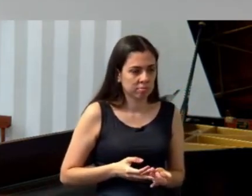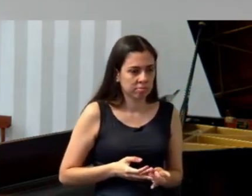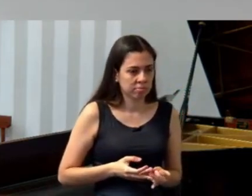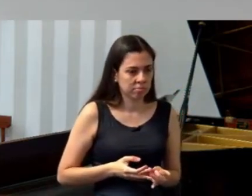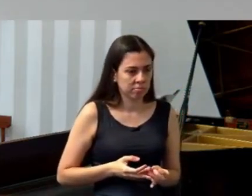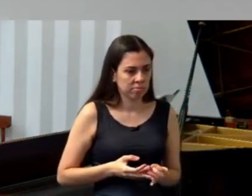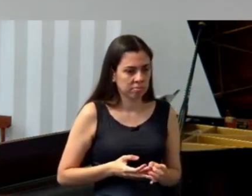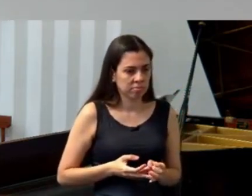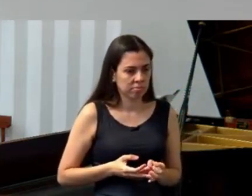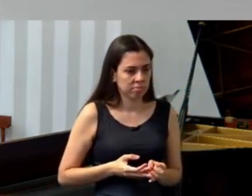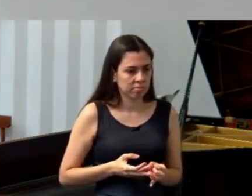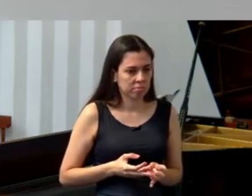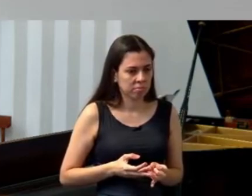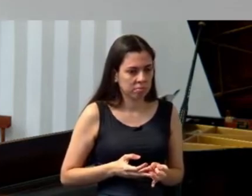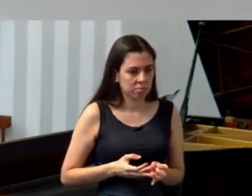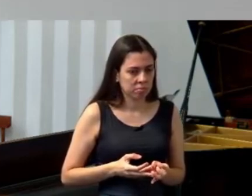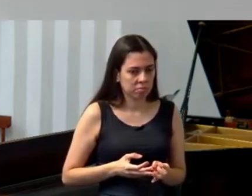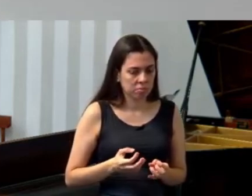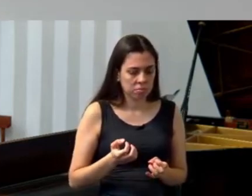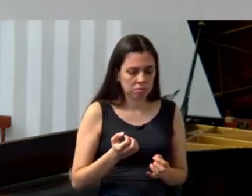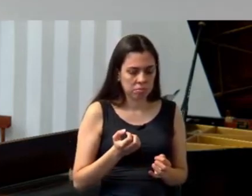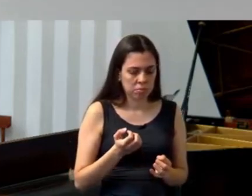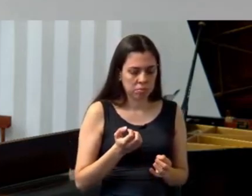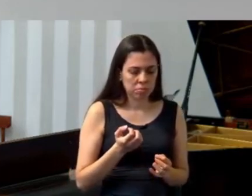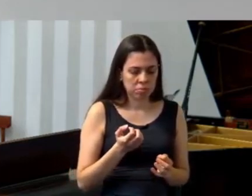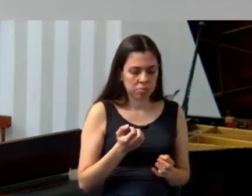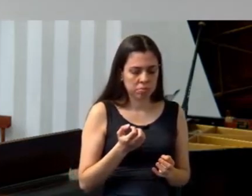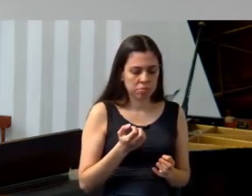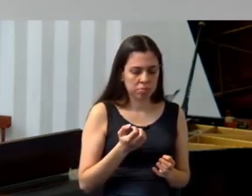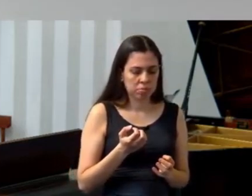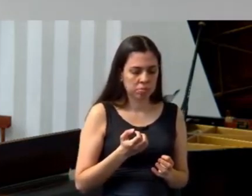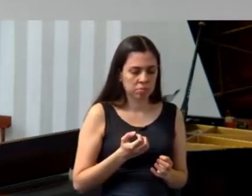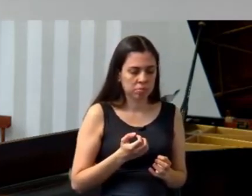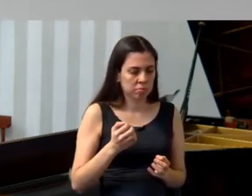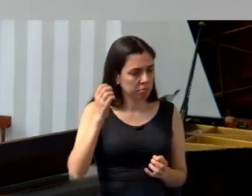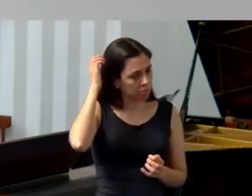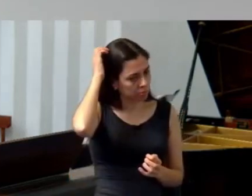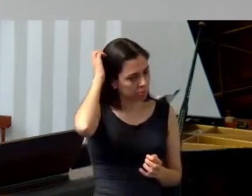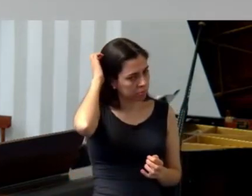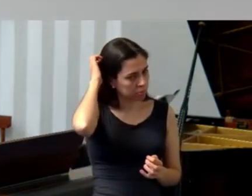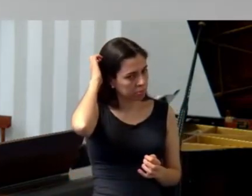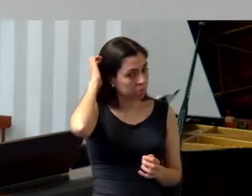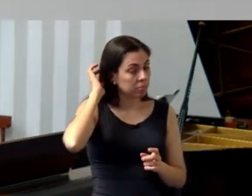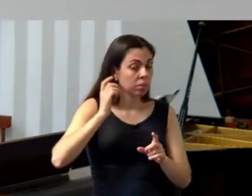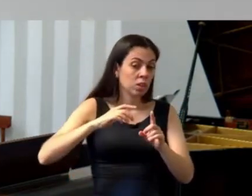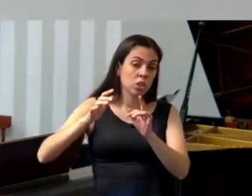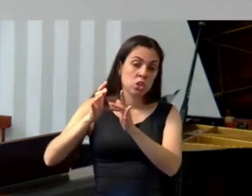Estava exatamente no lugar que deveria estar. Para dizer, tetelestai.